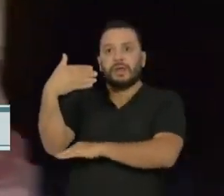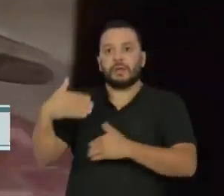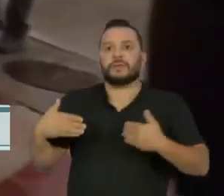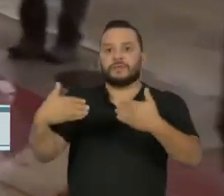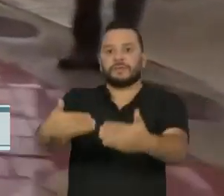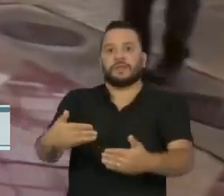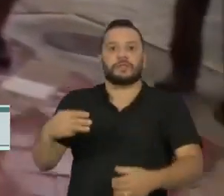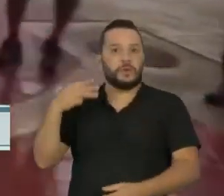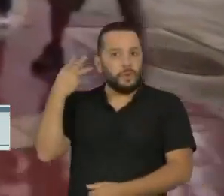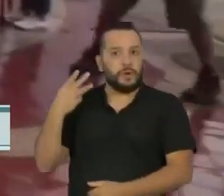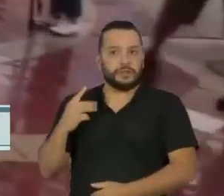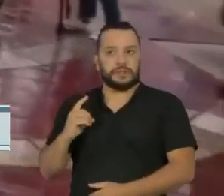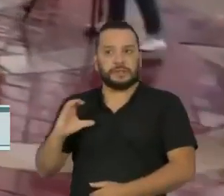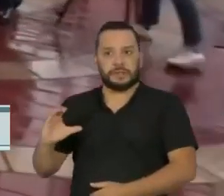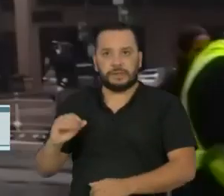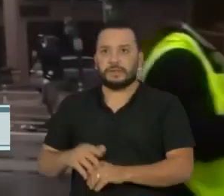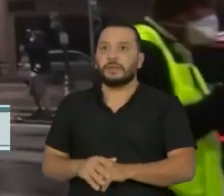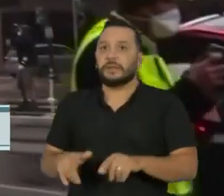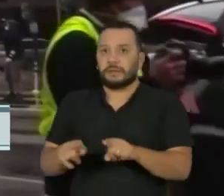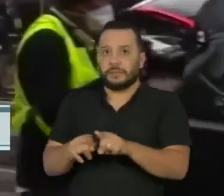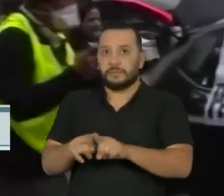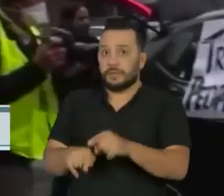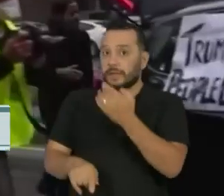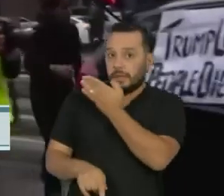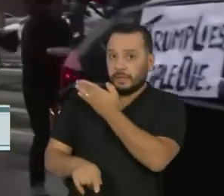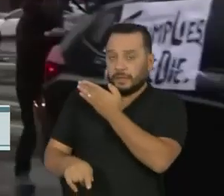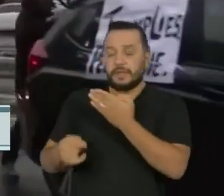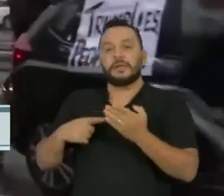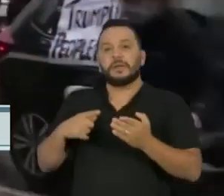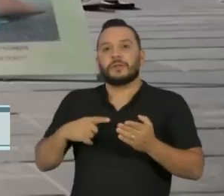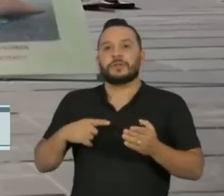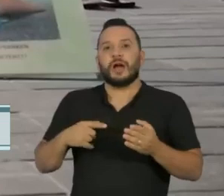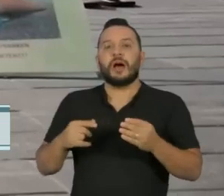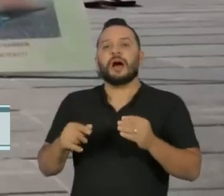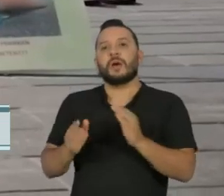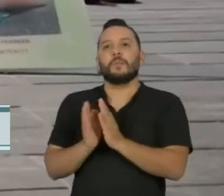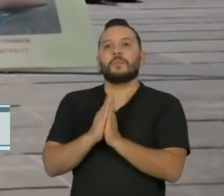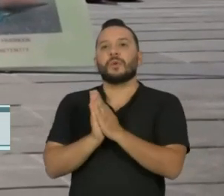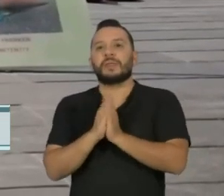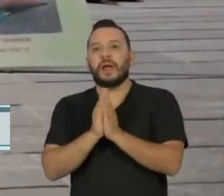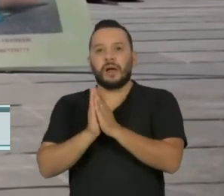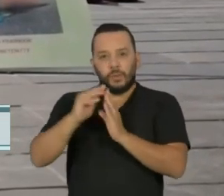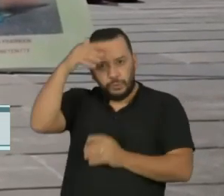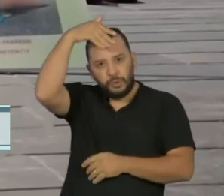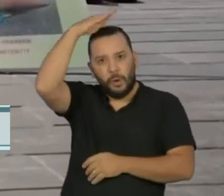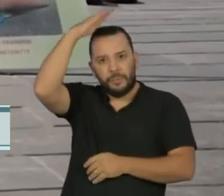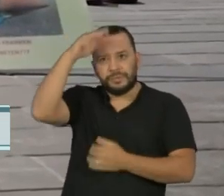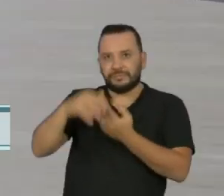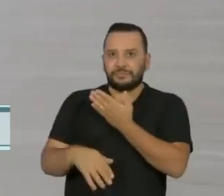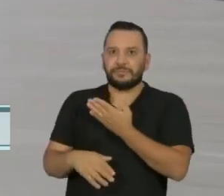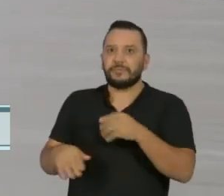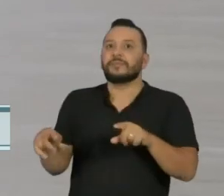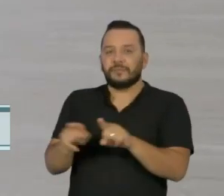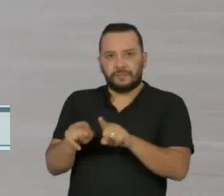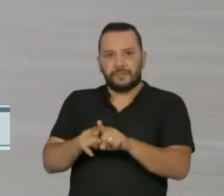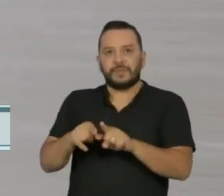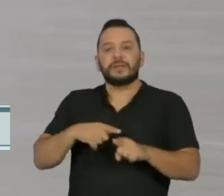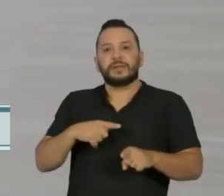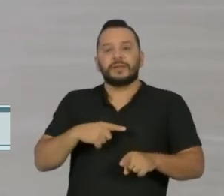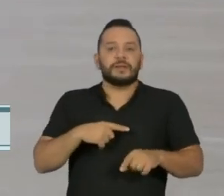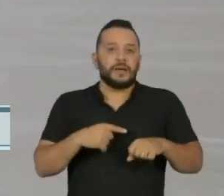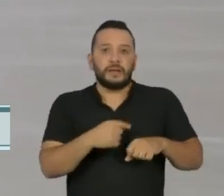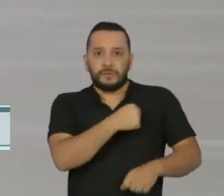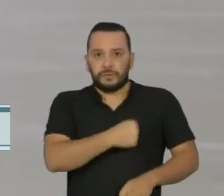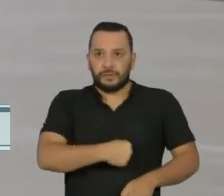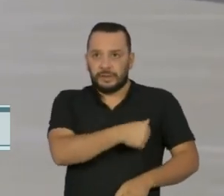Washington, e até um boneco gigante do presidente norte-americano. Na Suíça, ambientalistas alinharam seus sapatos para